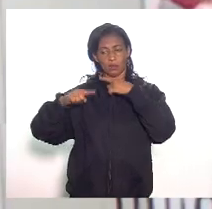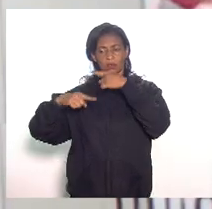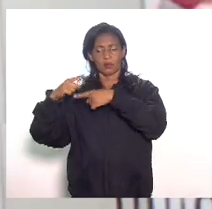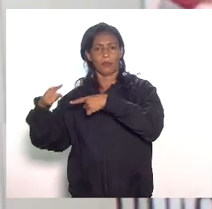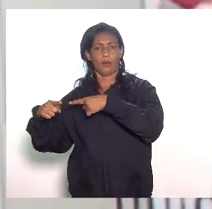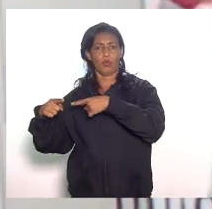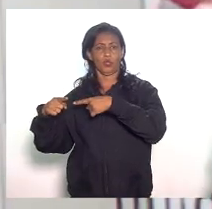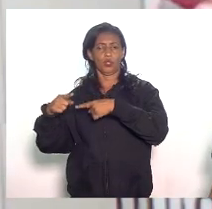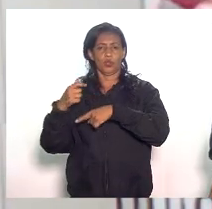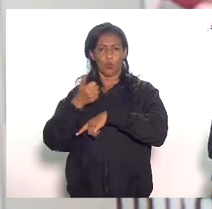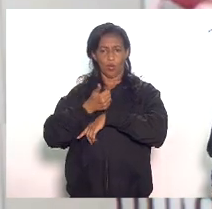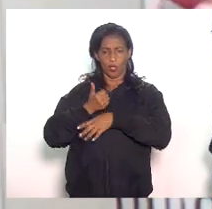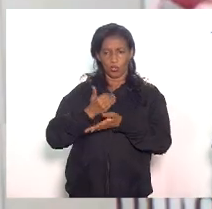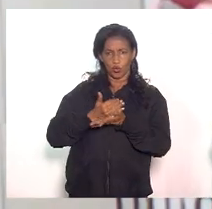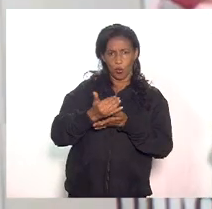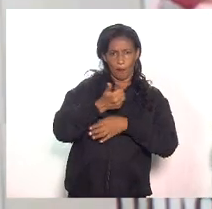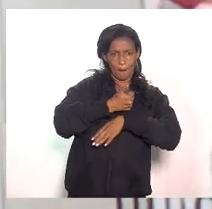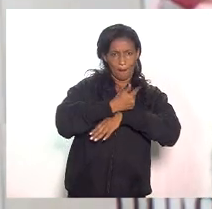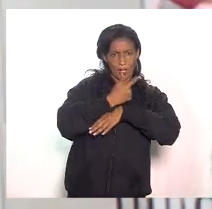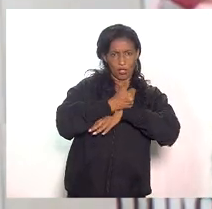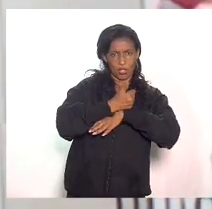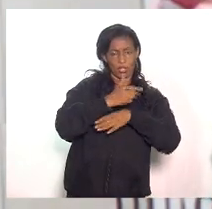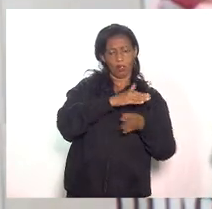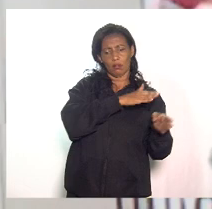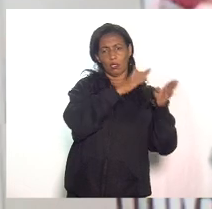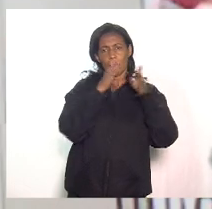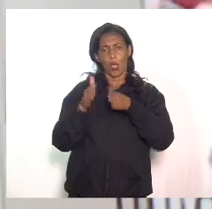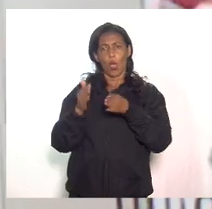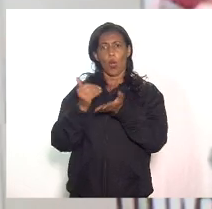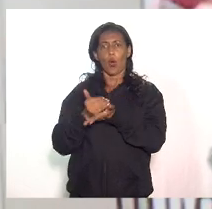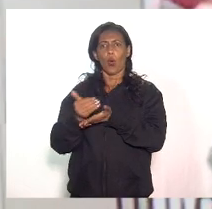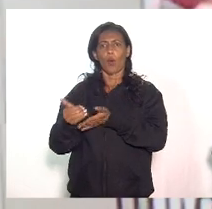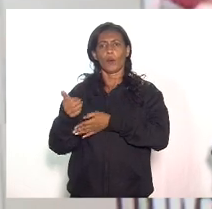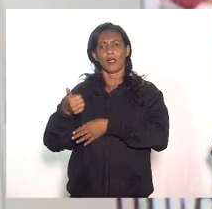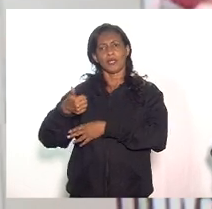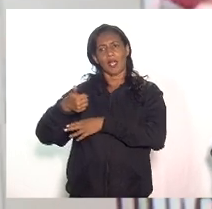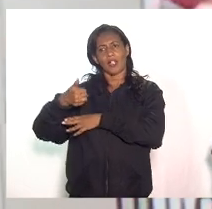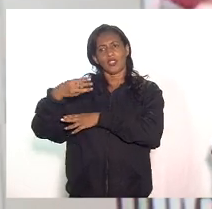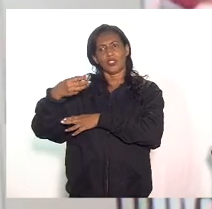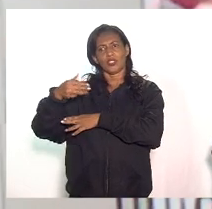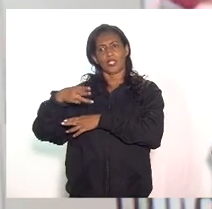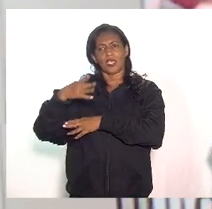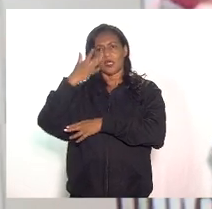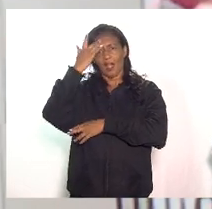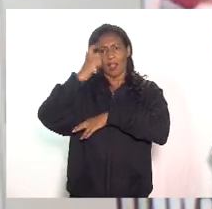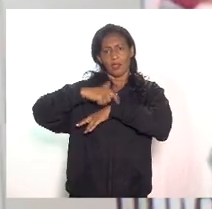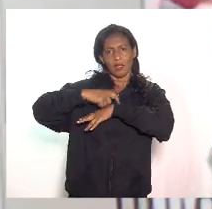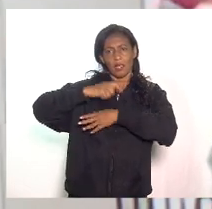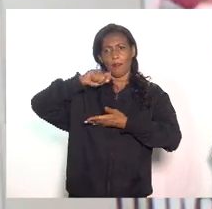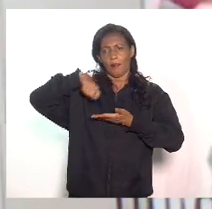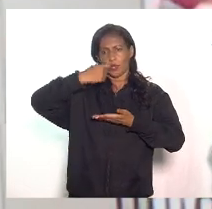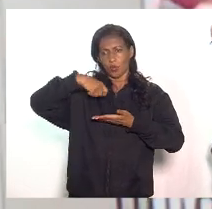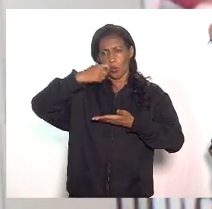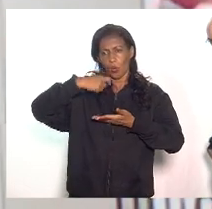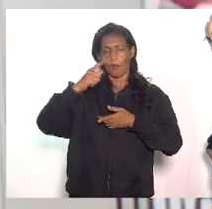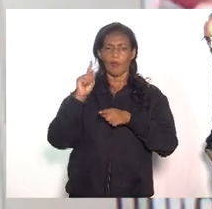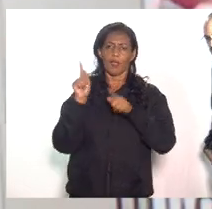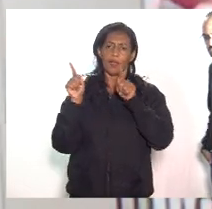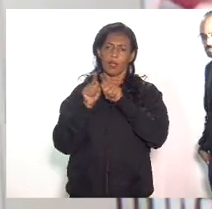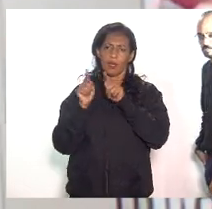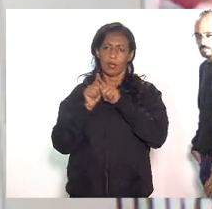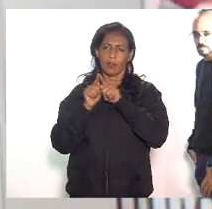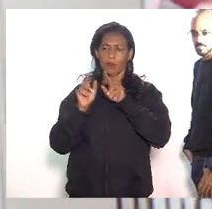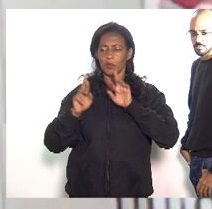começar às treze porque se dá mais tempo das comissões funcionarem de ter almoço etc e ao mesmo tempo preserva um horário